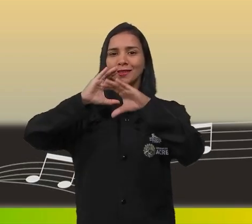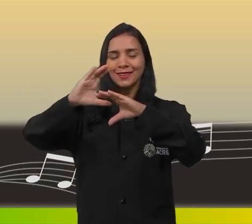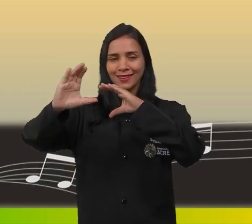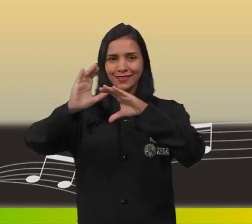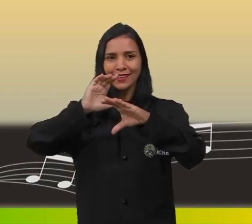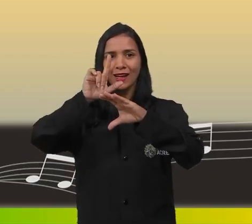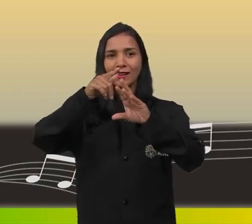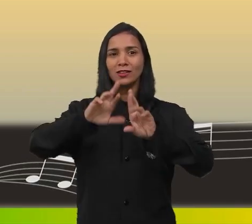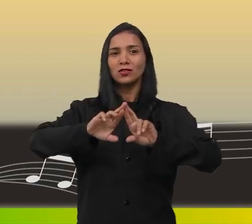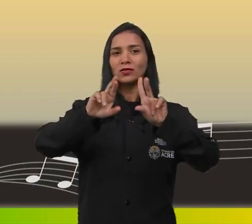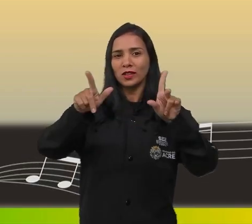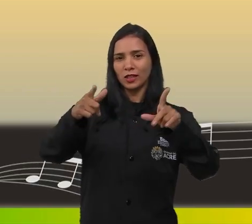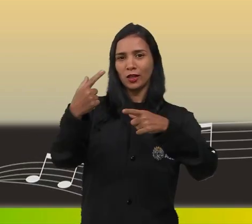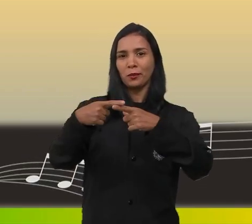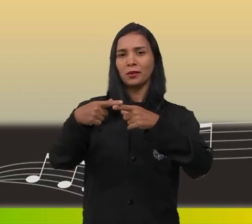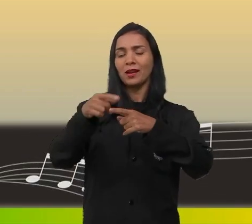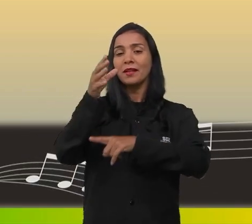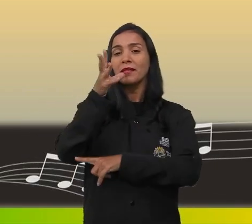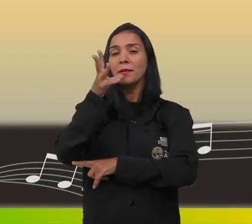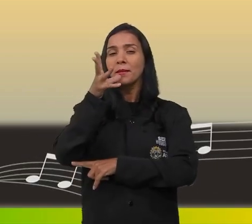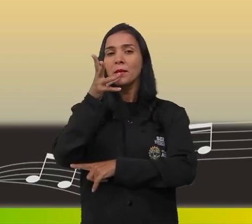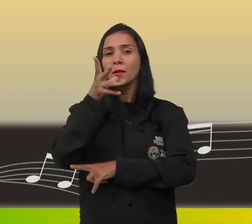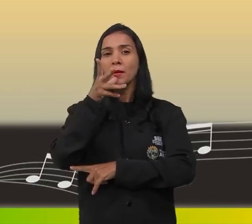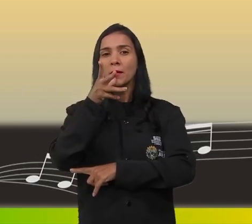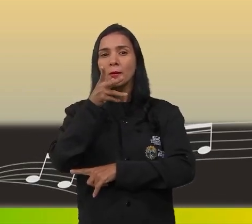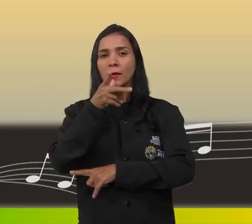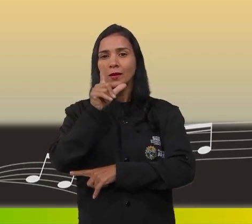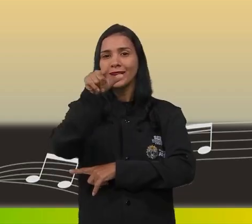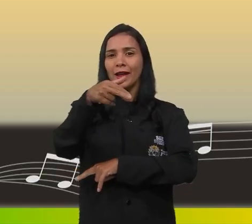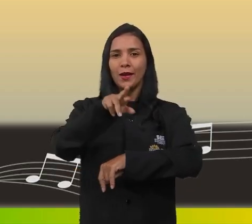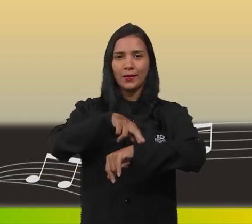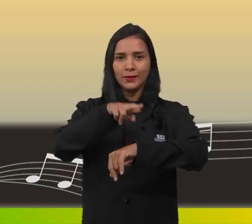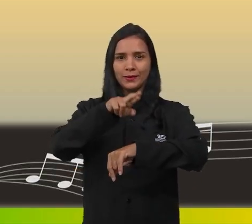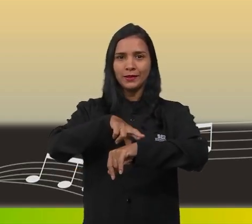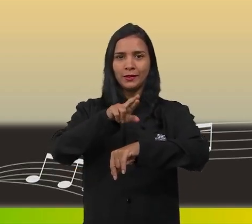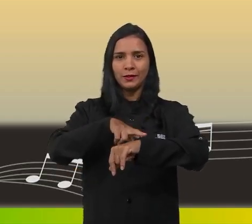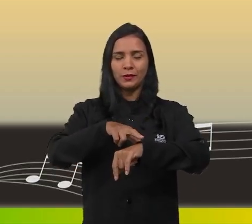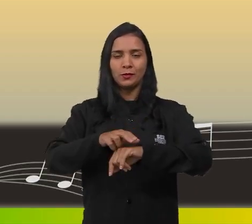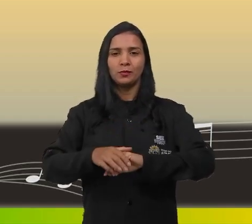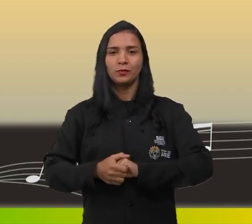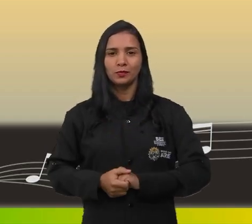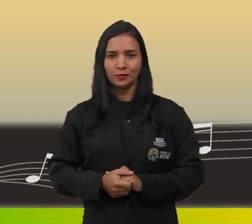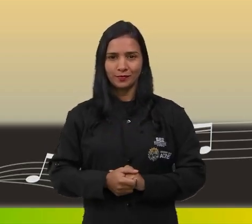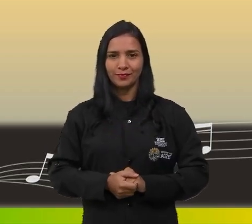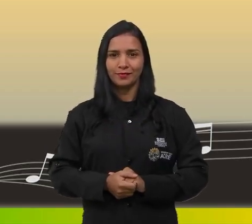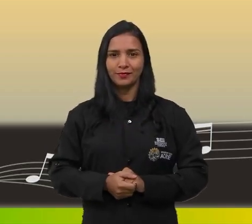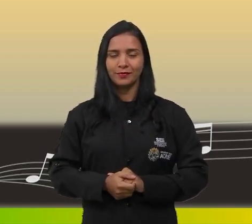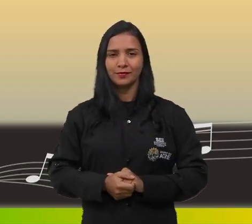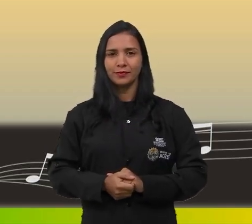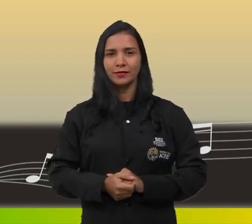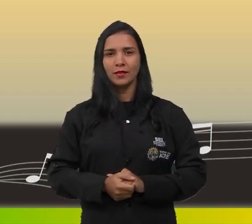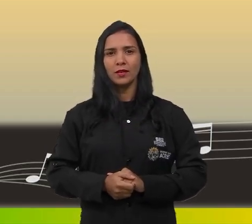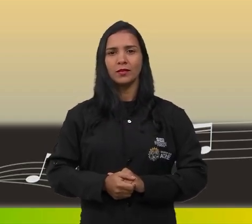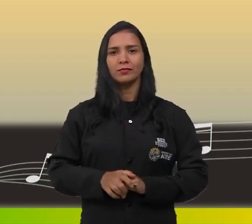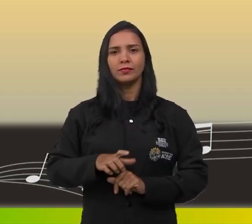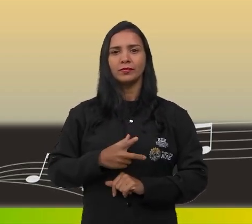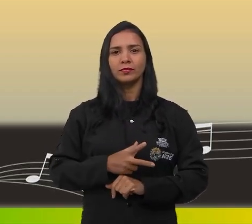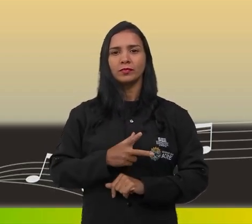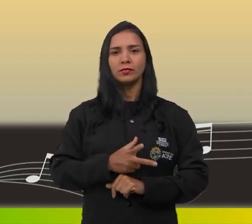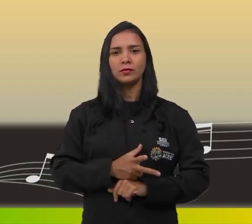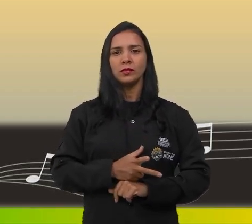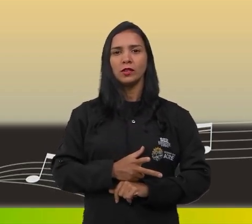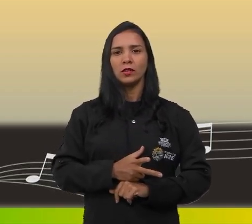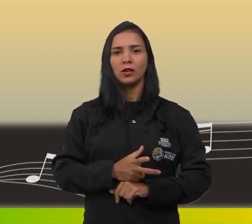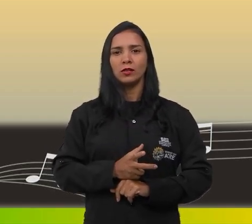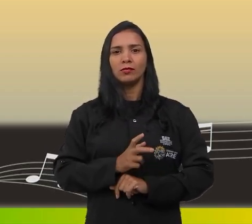a letra. Então, vamos observar aqui o trecho aqui do hino, que a gente vai observar o ritmo. Ouviram do Ipiranga as